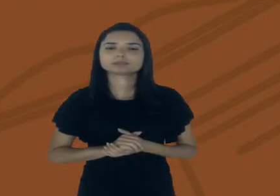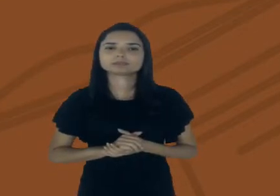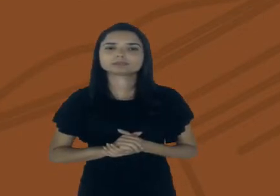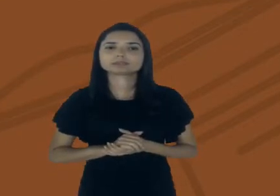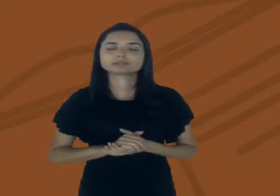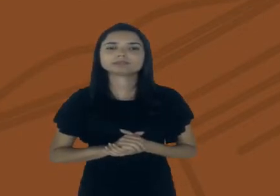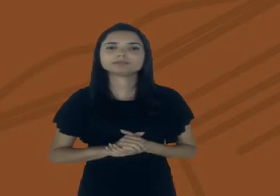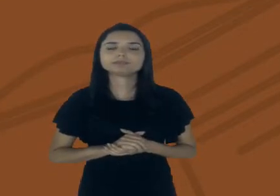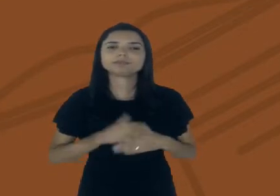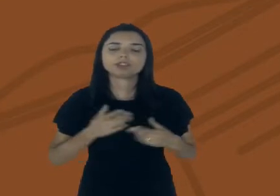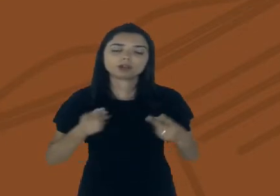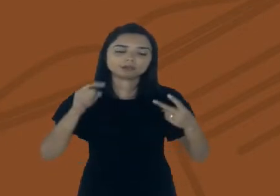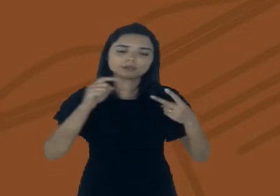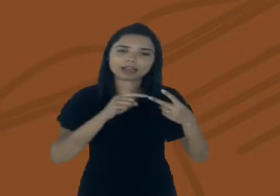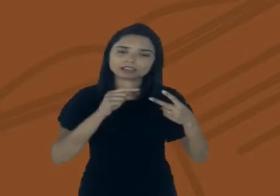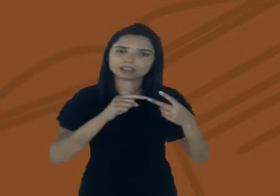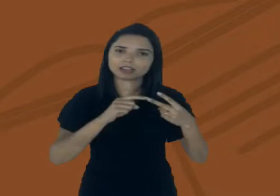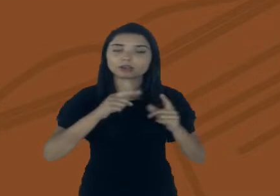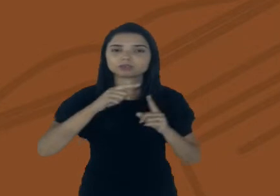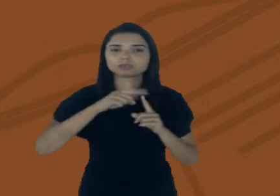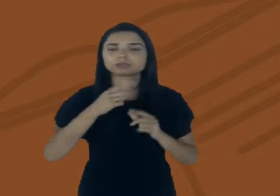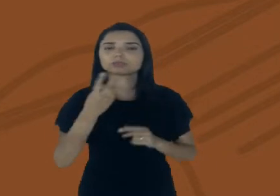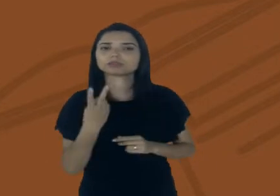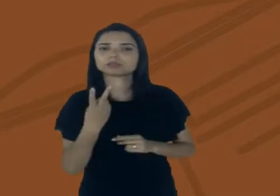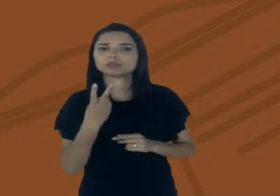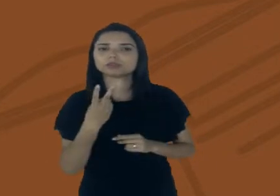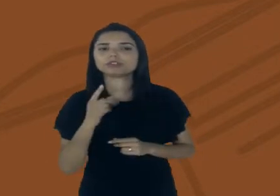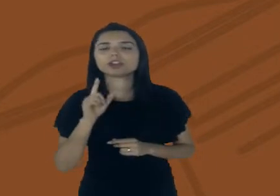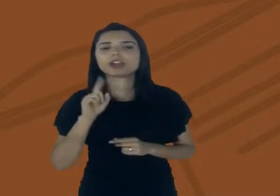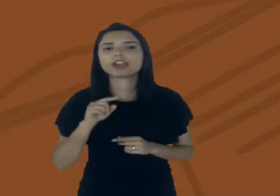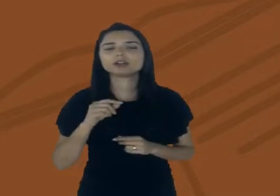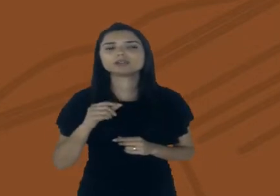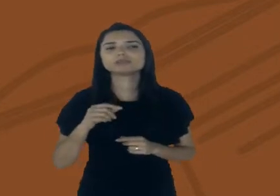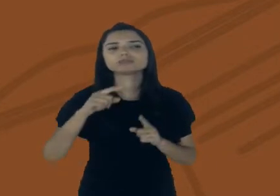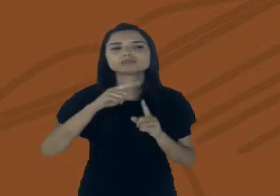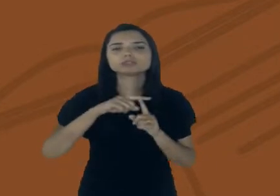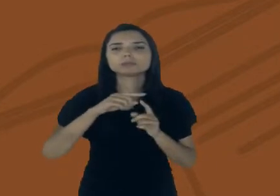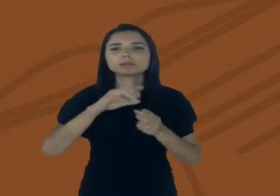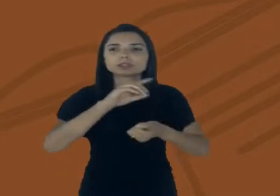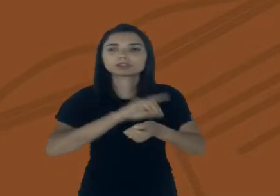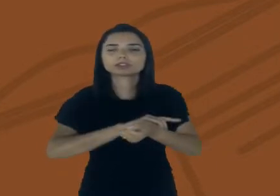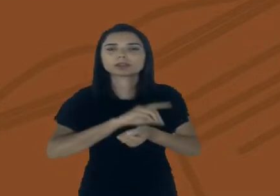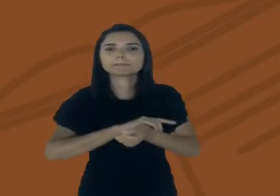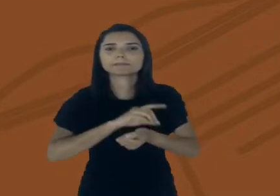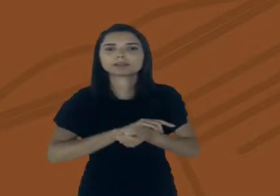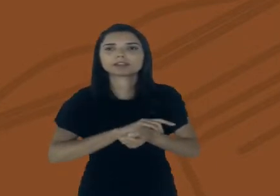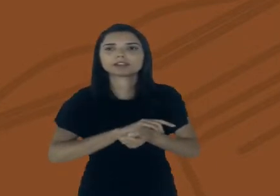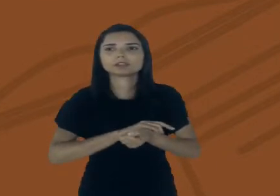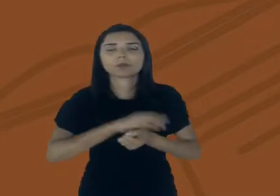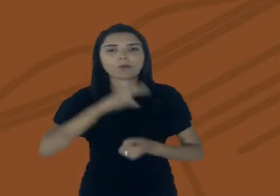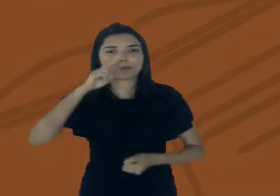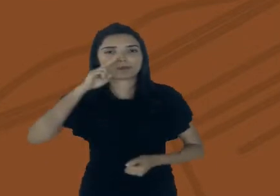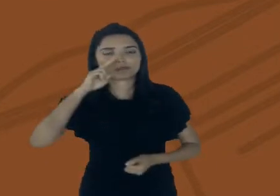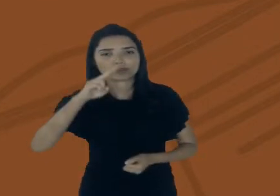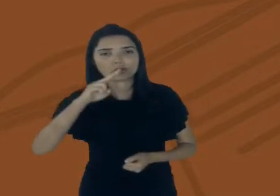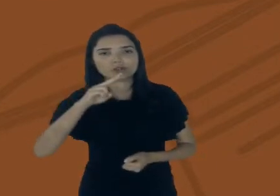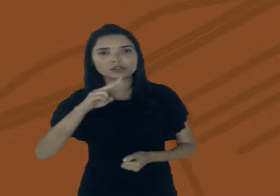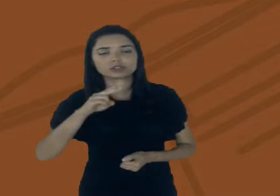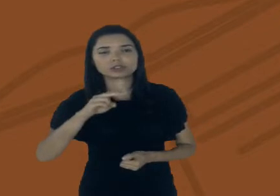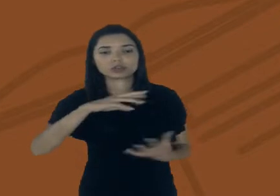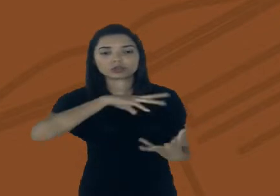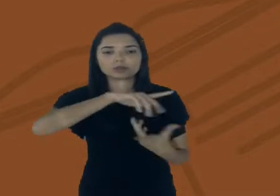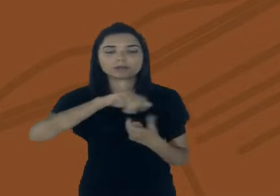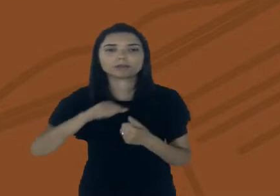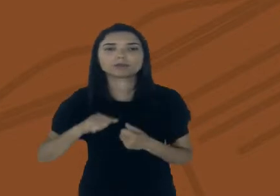Já a diabetes mellitus tipo 2 é a versão da doença mais prevalente em todo o mundo, inclusive no Brasil.